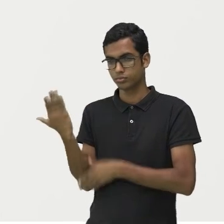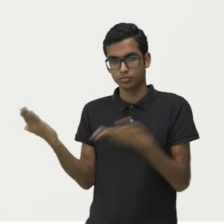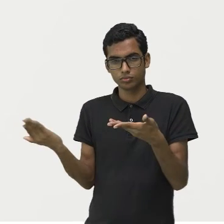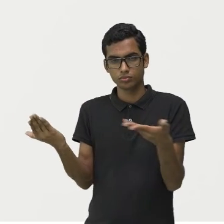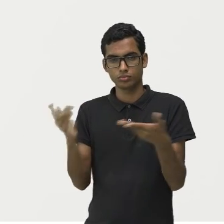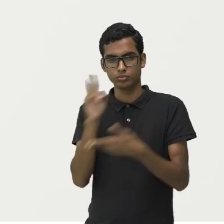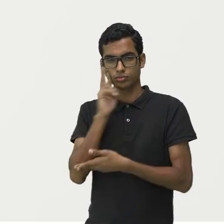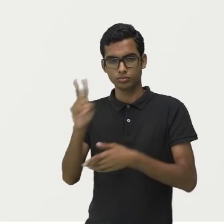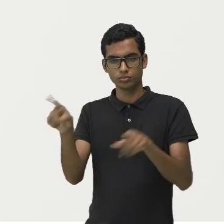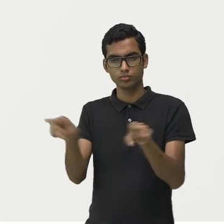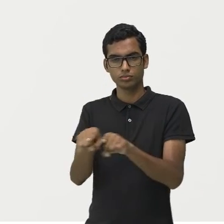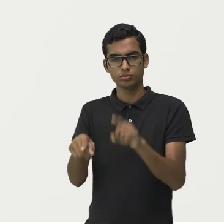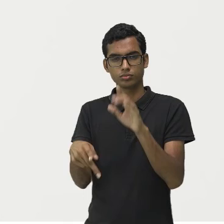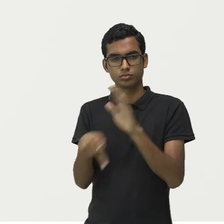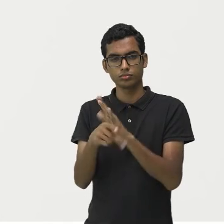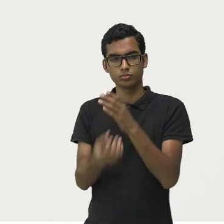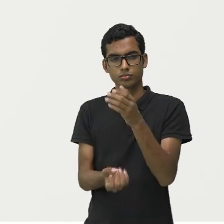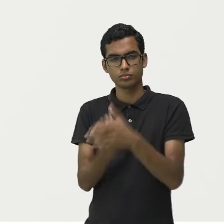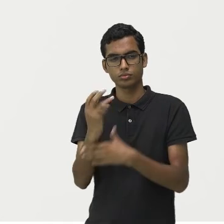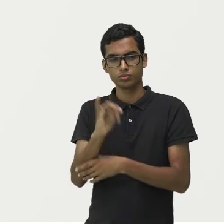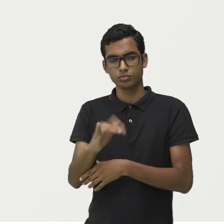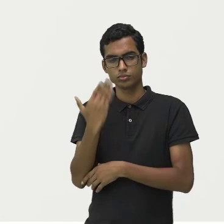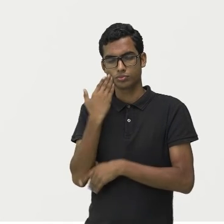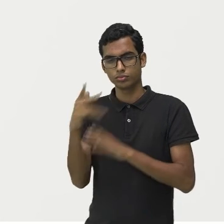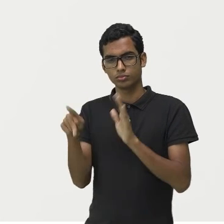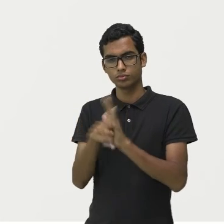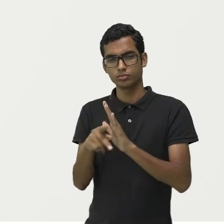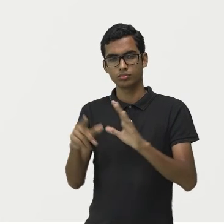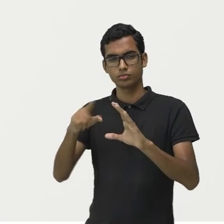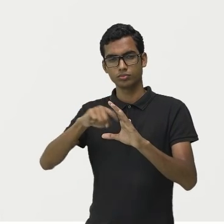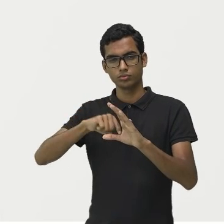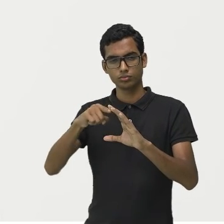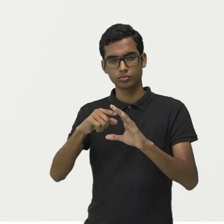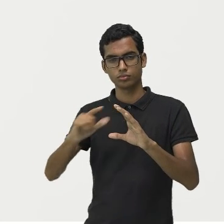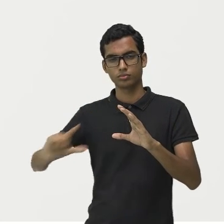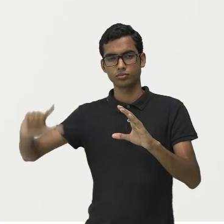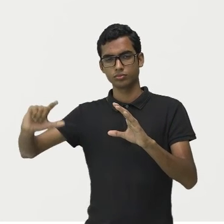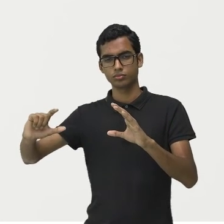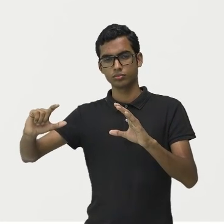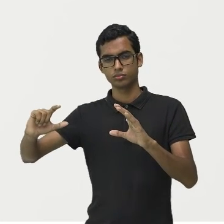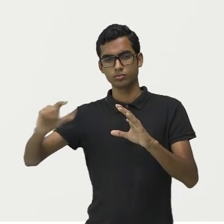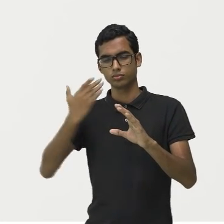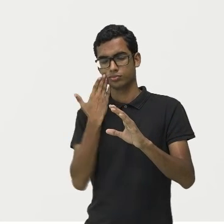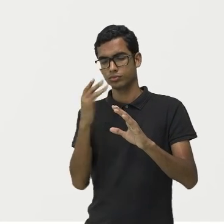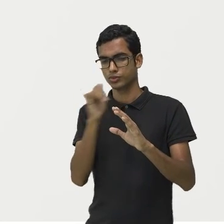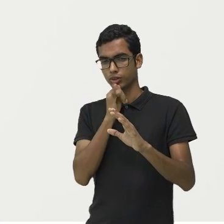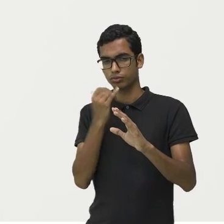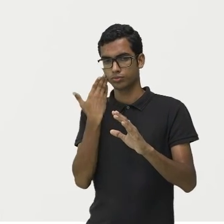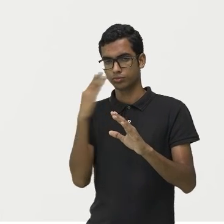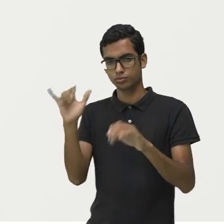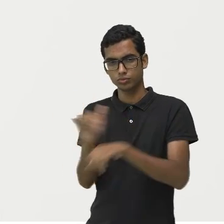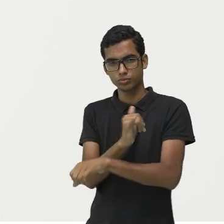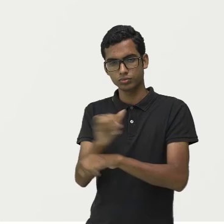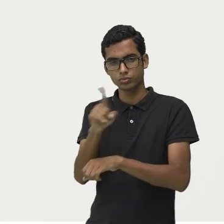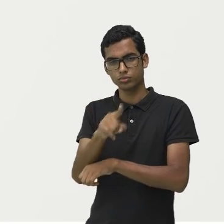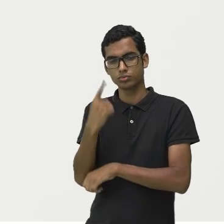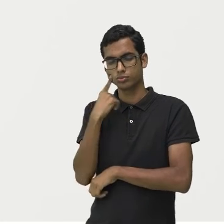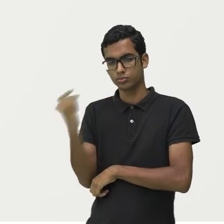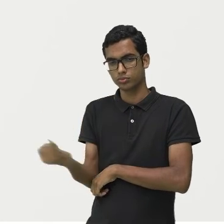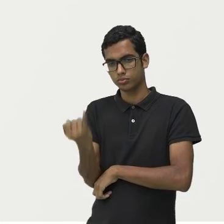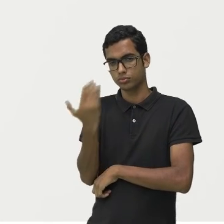agora, que é a formação das imagens em espelhos convexos. E aí eu tenho um esquema aqui importante para mostrar para